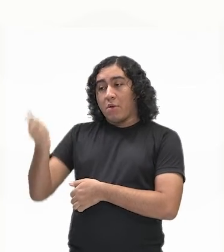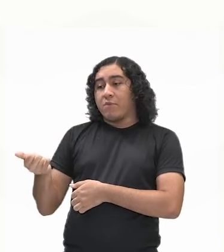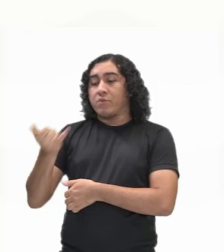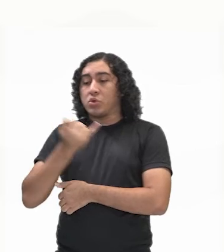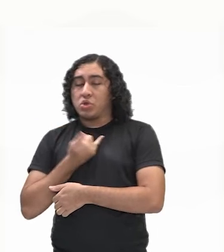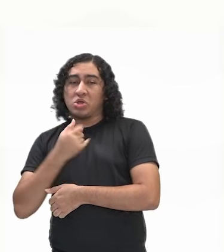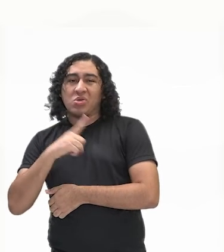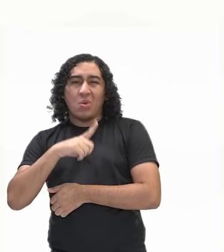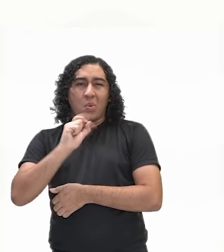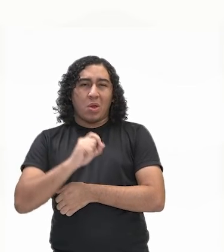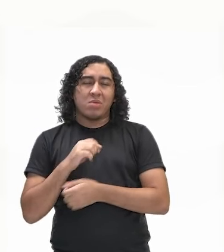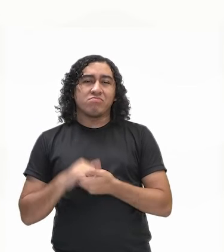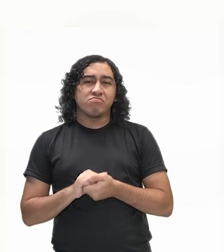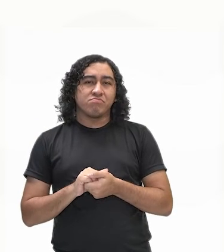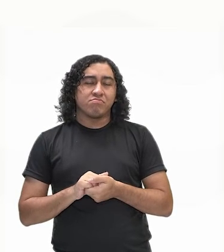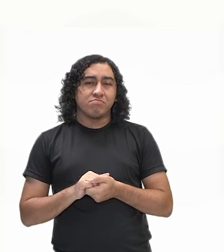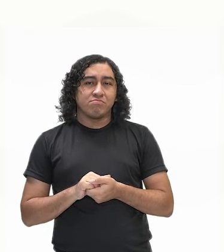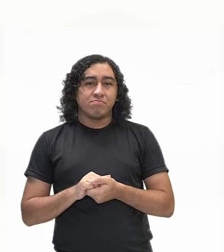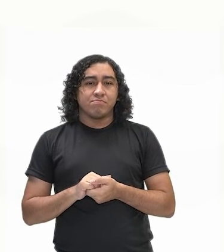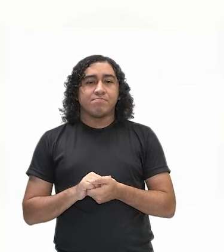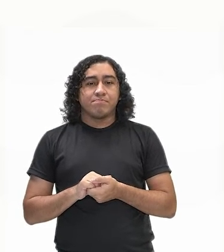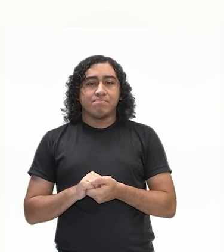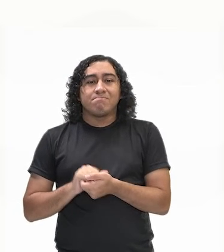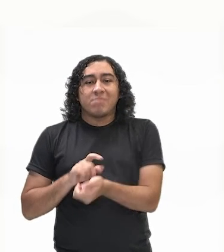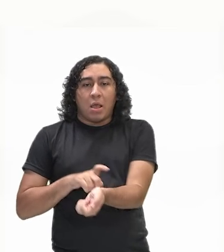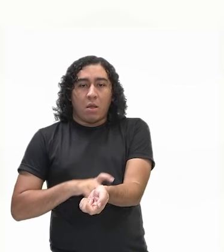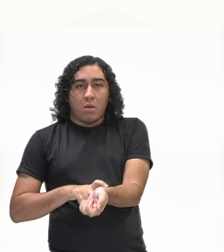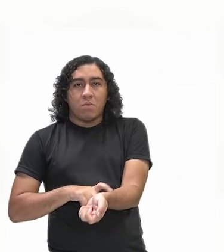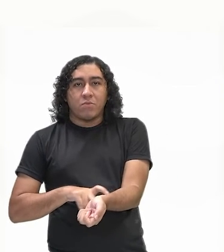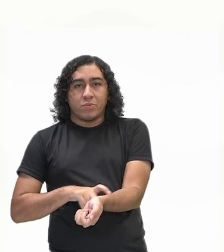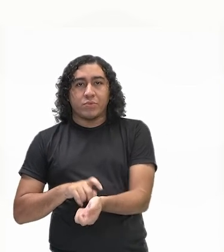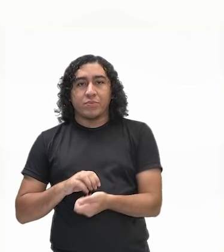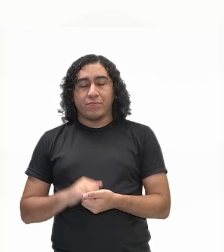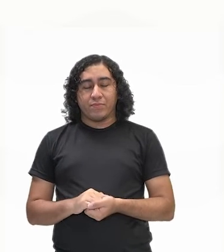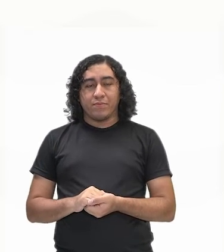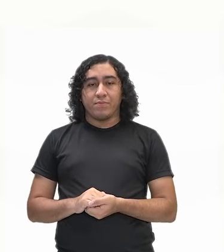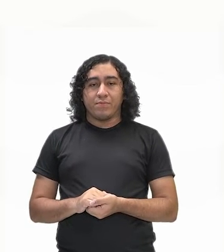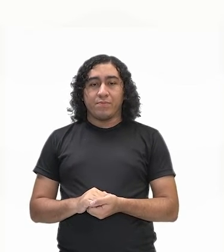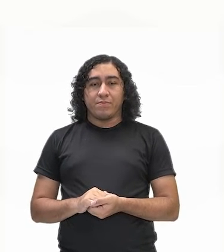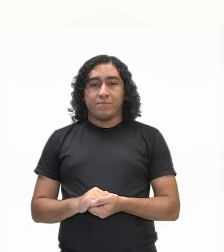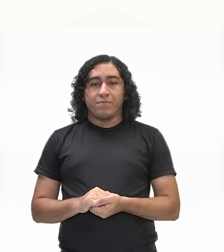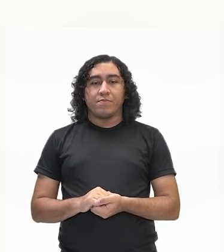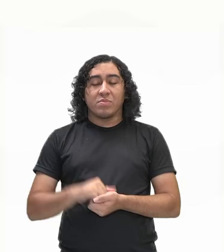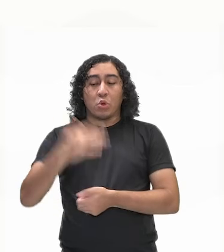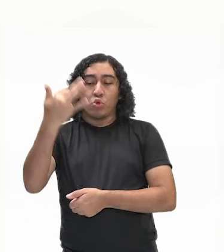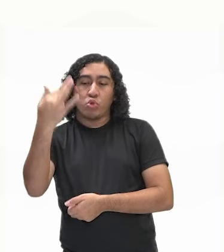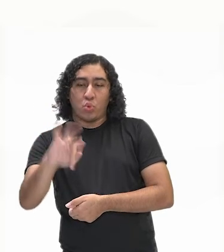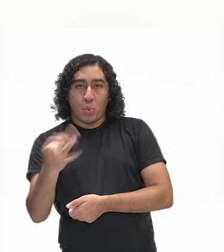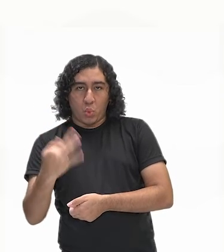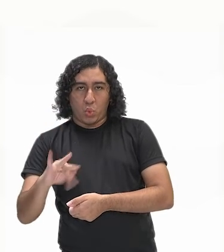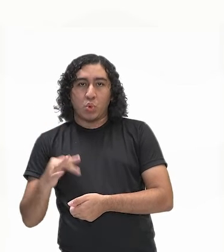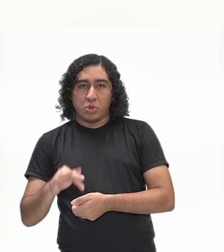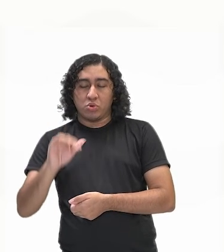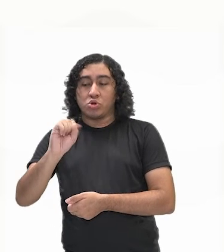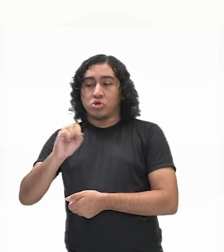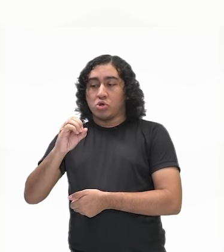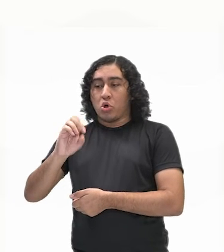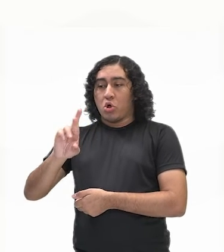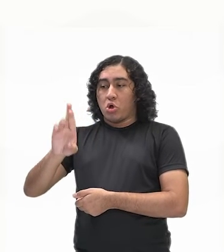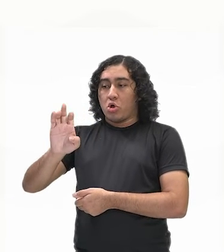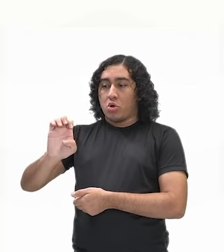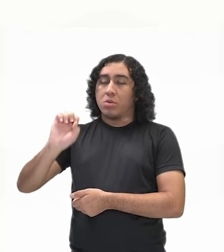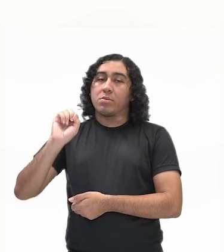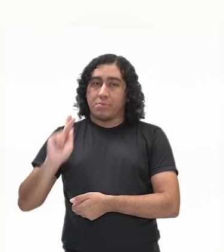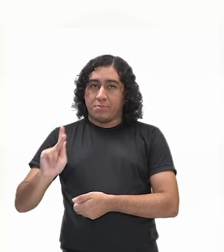estava um pouco tenso demais, tá? E, nesse caso, dolorido, tá?